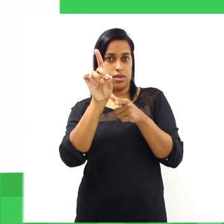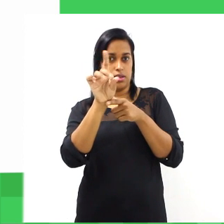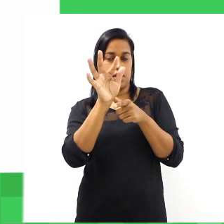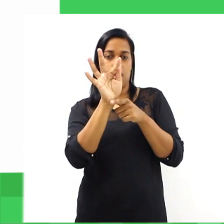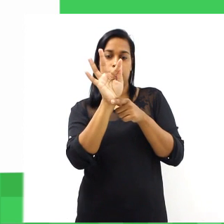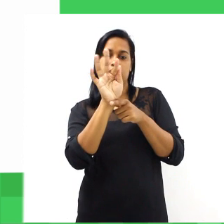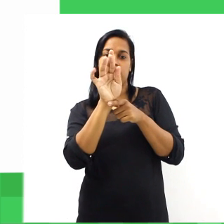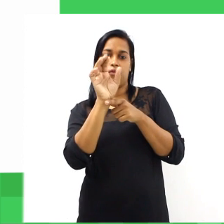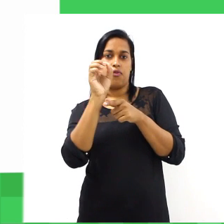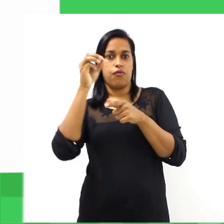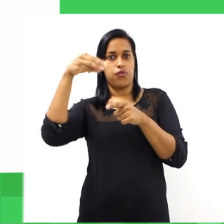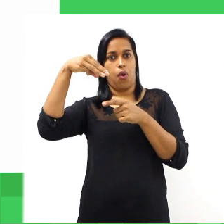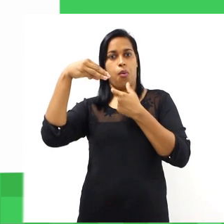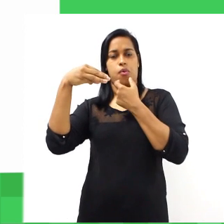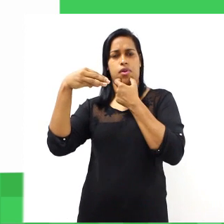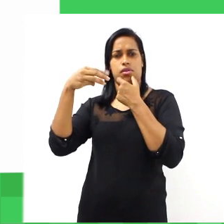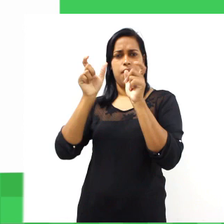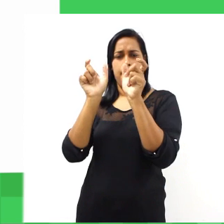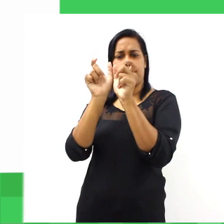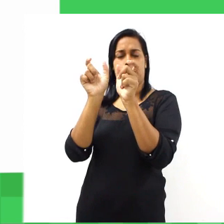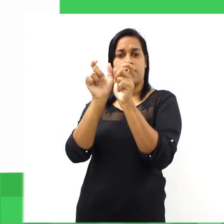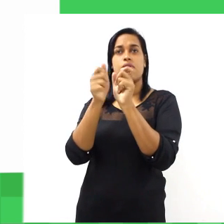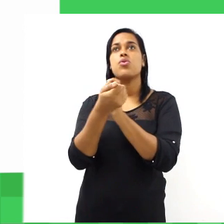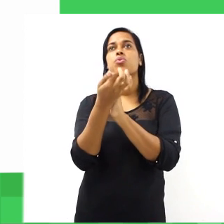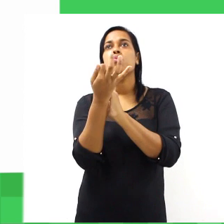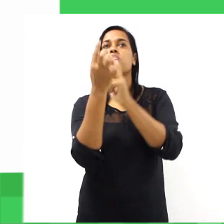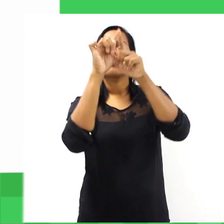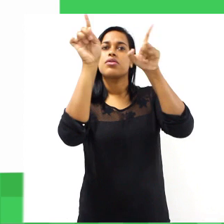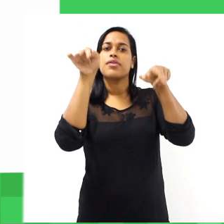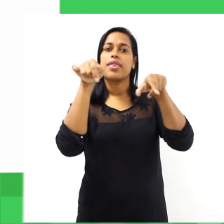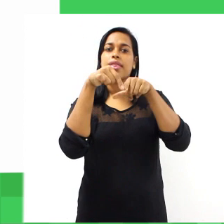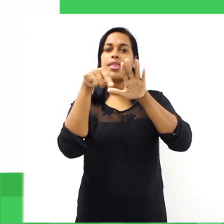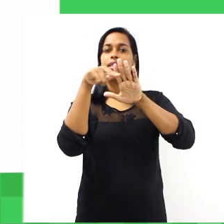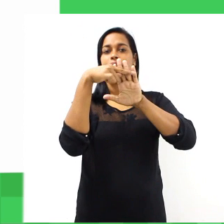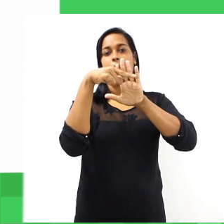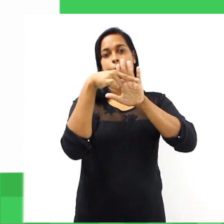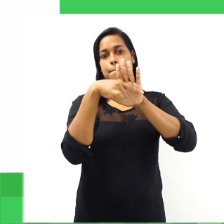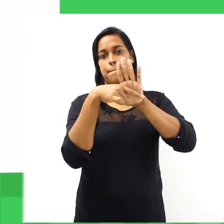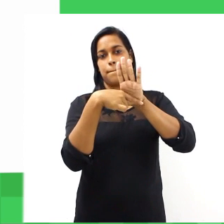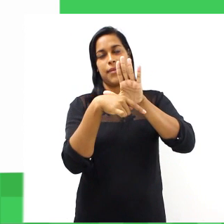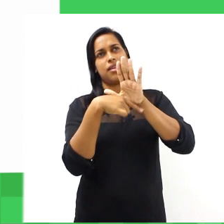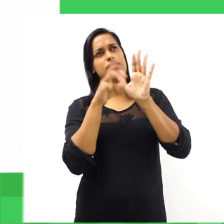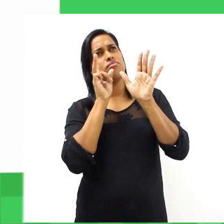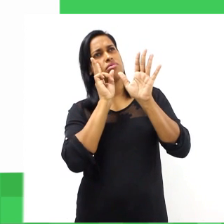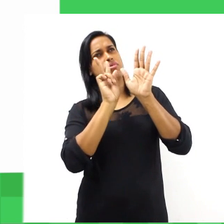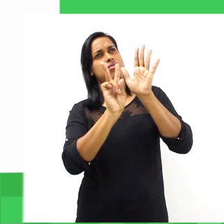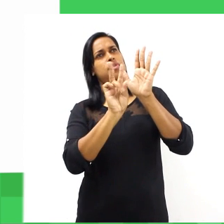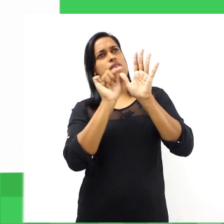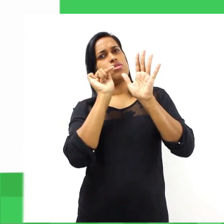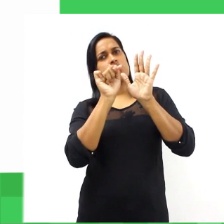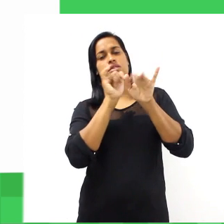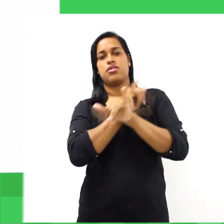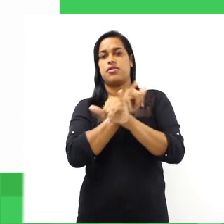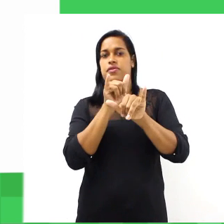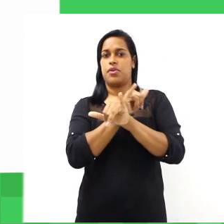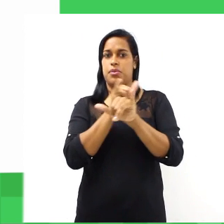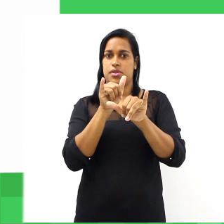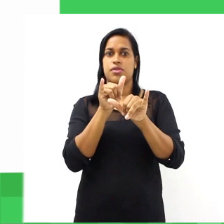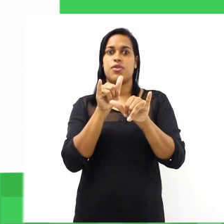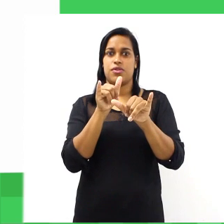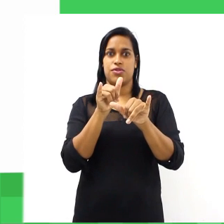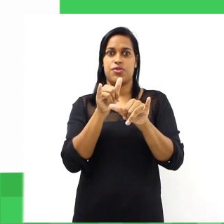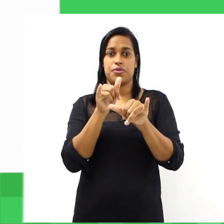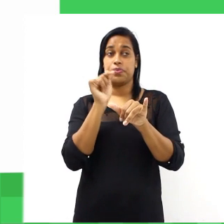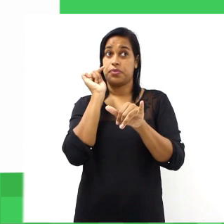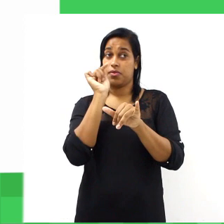from, no caso é de onde. Então, de quais tabelas eu vou adquirir essas informações?